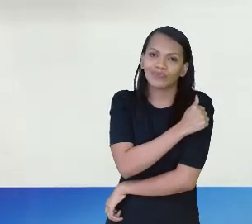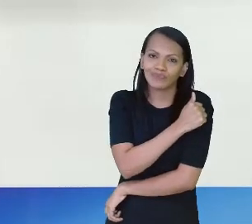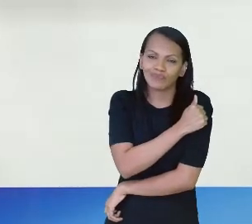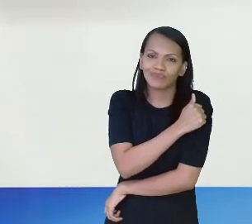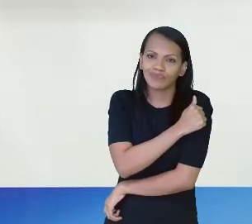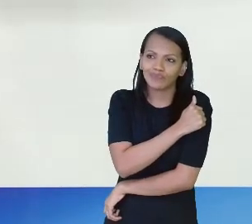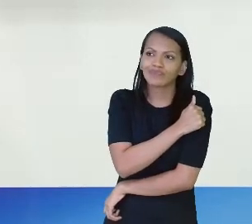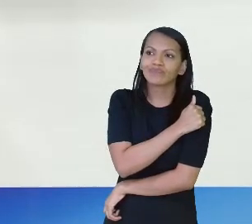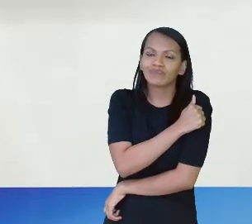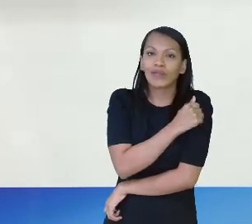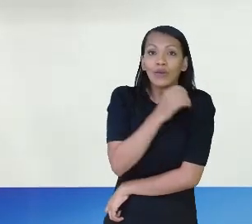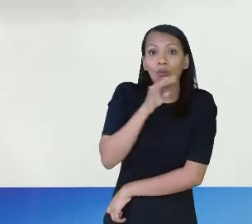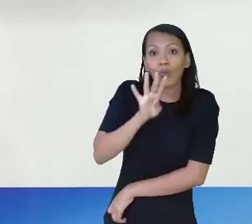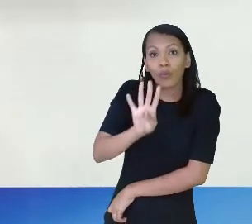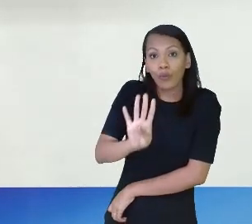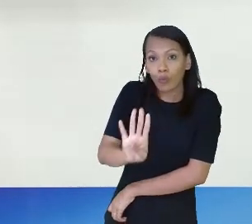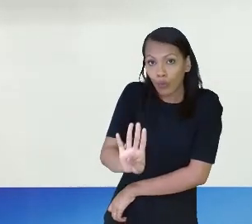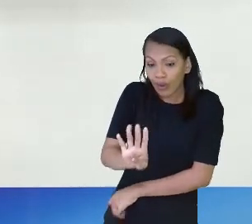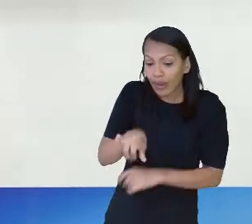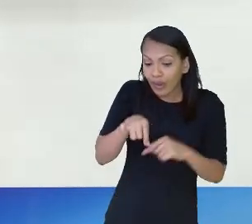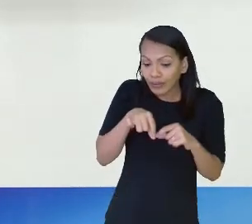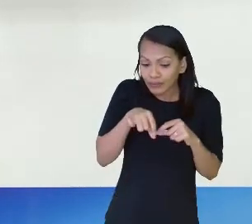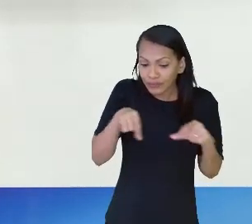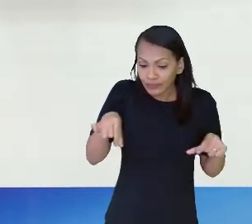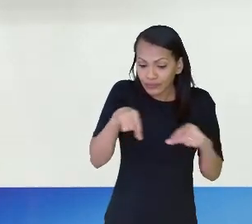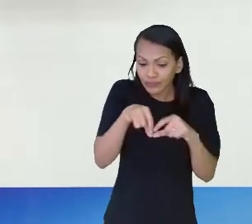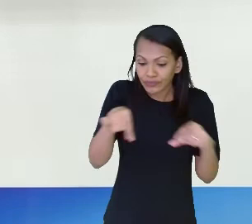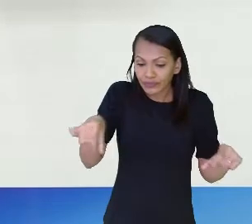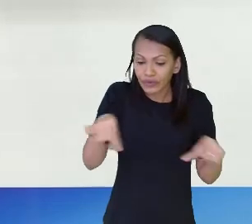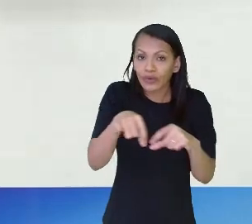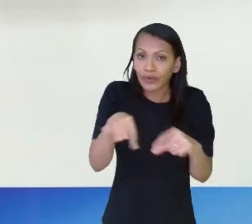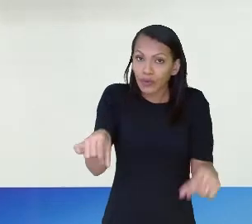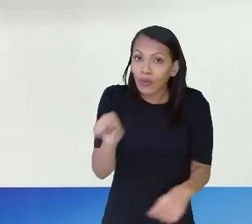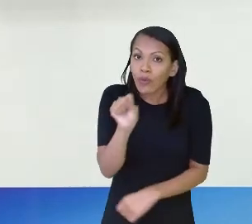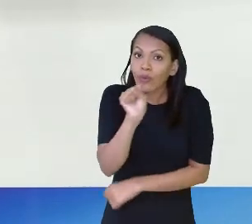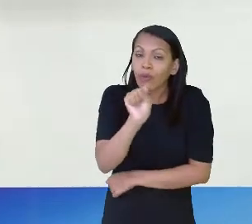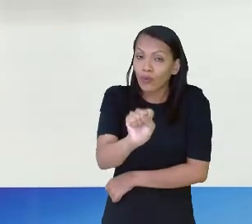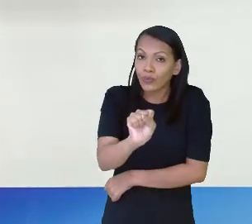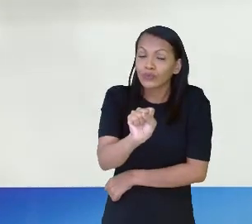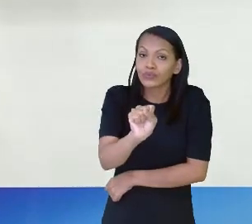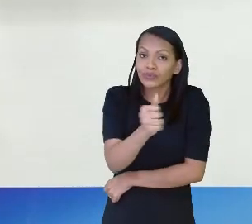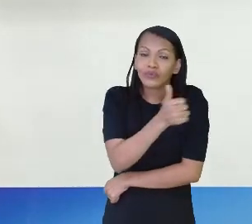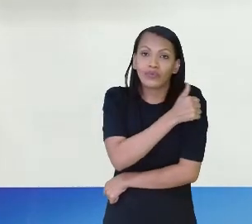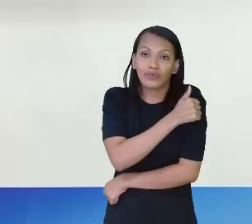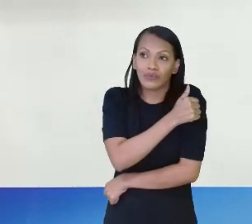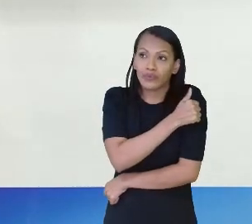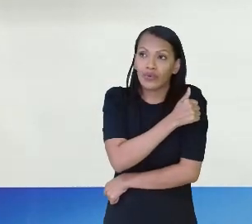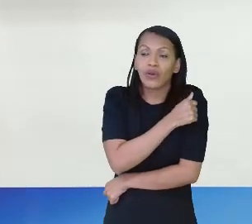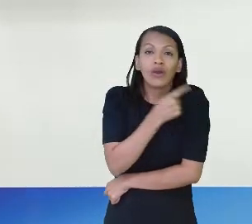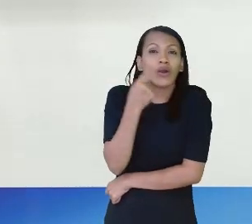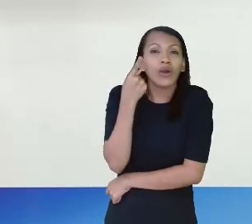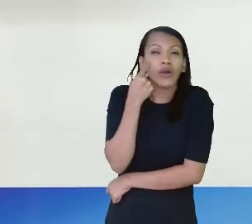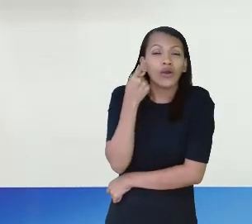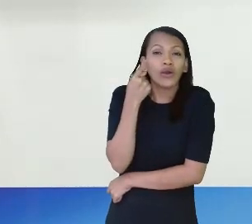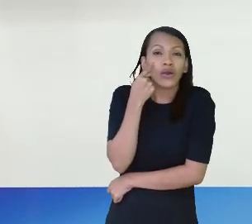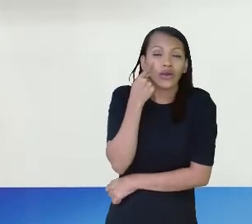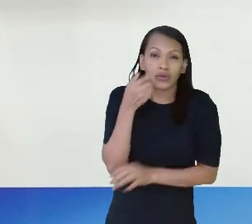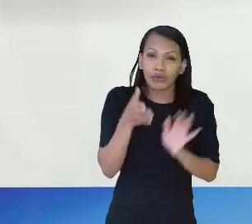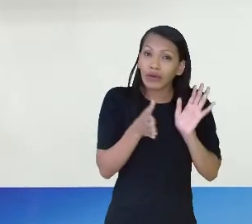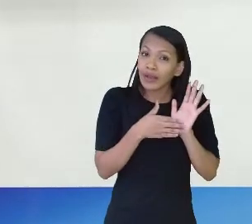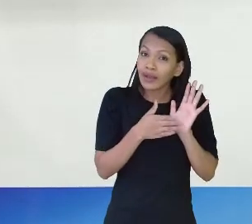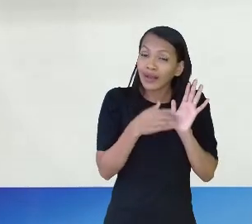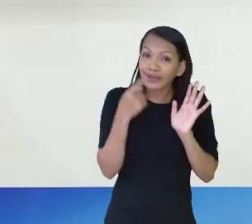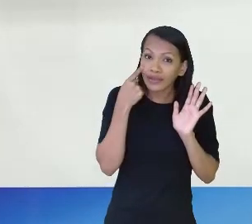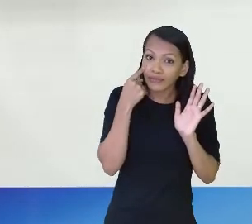São 4 fileiras. E cada fileira cabe 8 alunos. Eu destaquei aqui propositalmente,